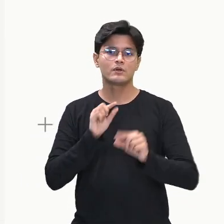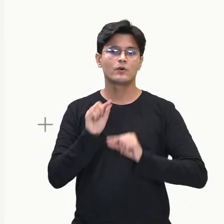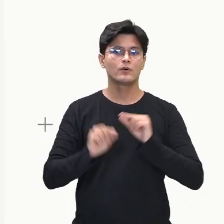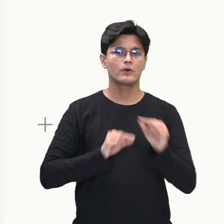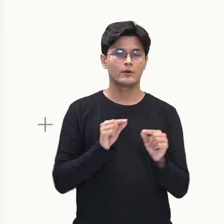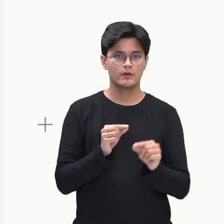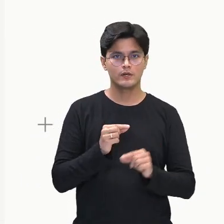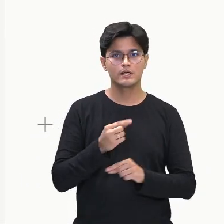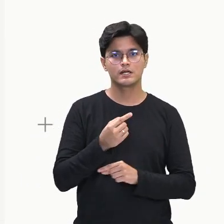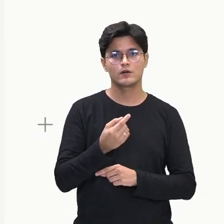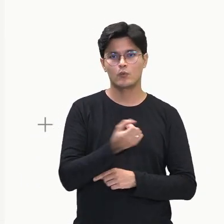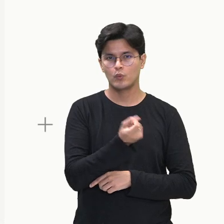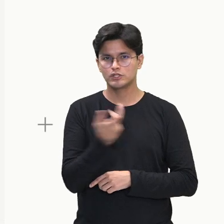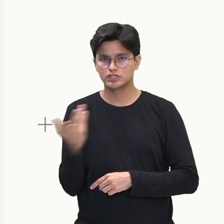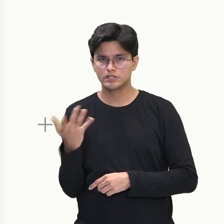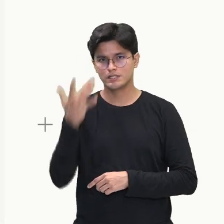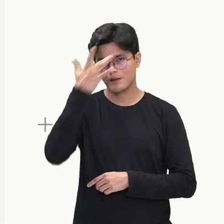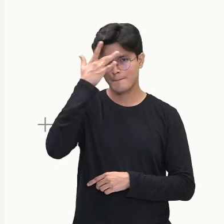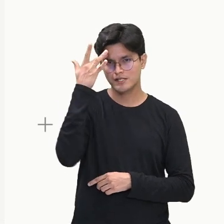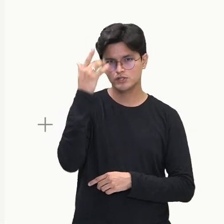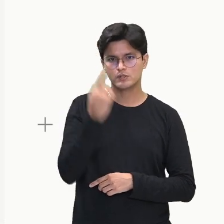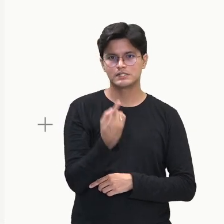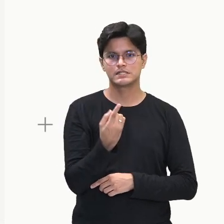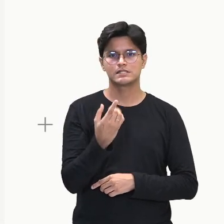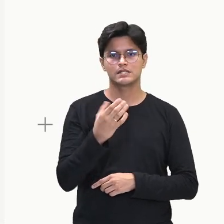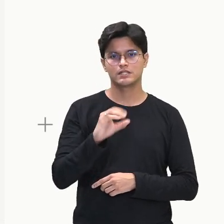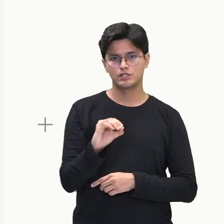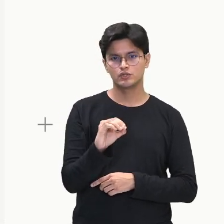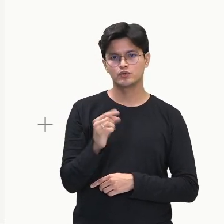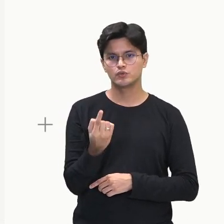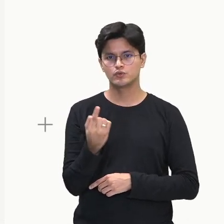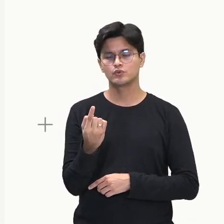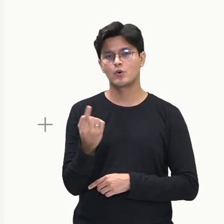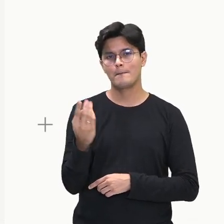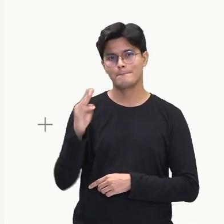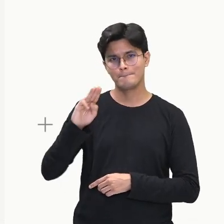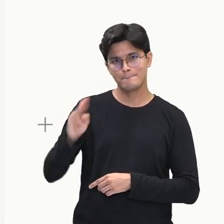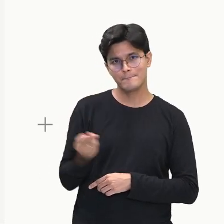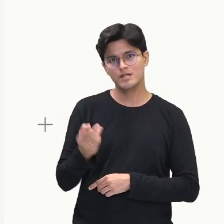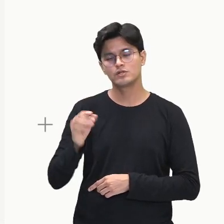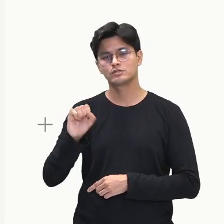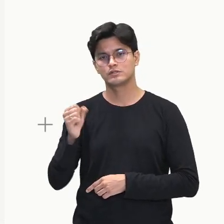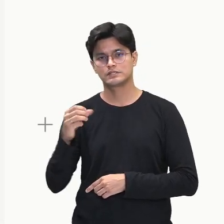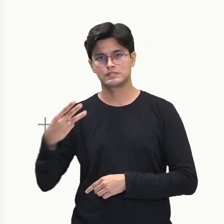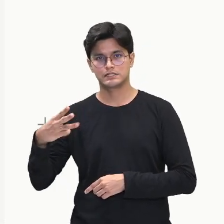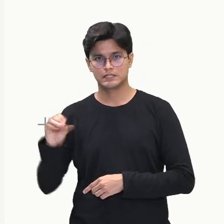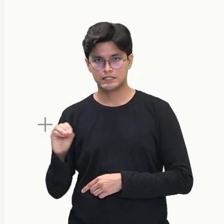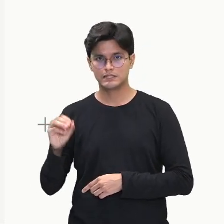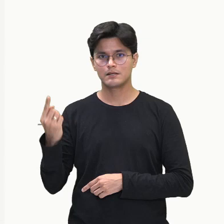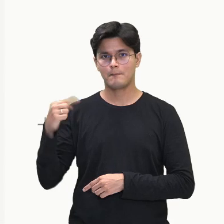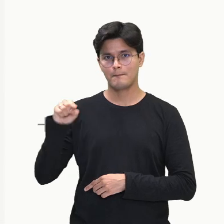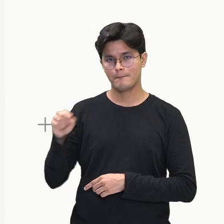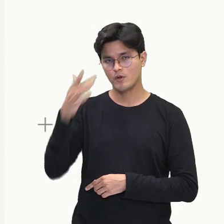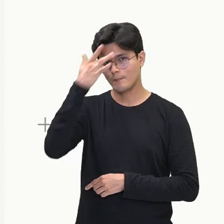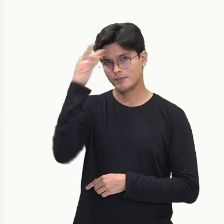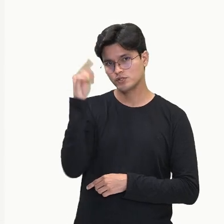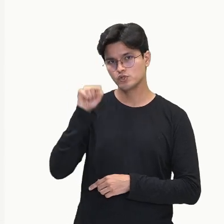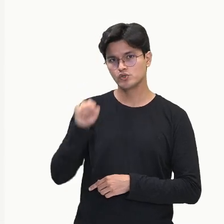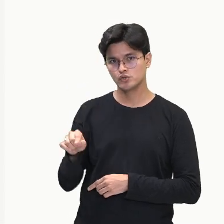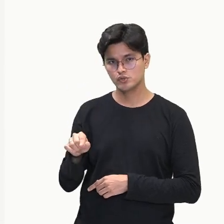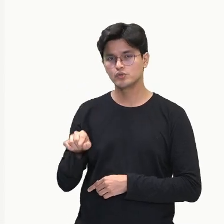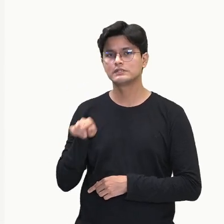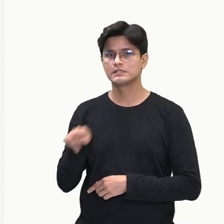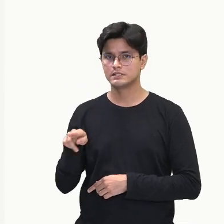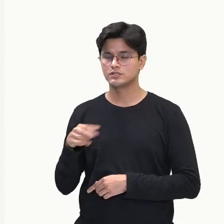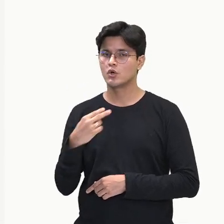101.830.000 pessoas do Brasil são considerados ocupados. Então nós fazemos aqui a correspondência